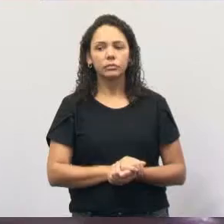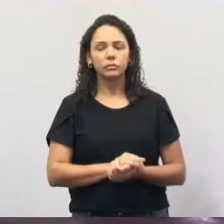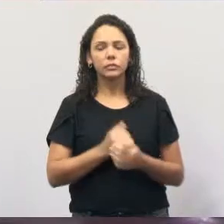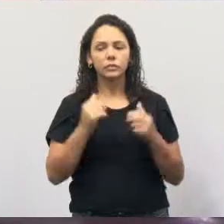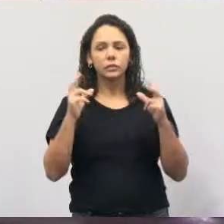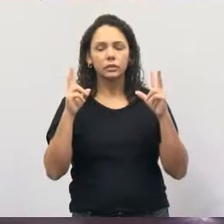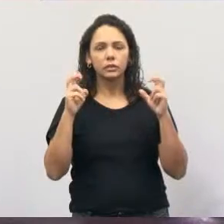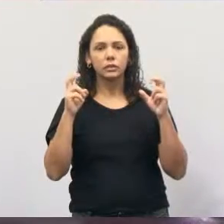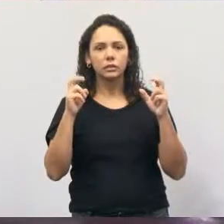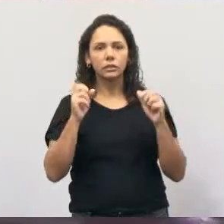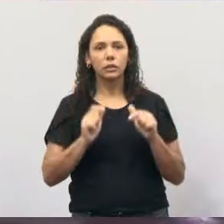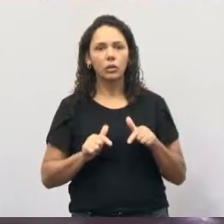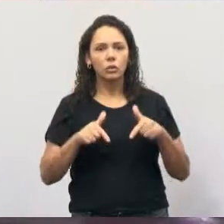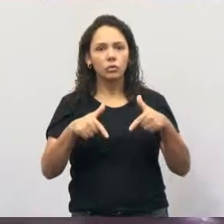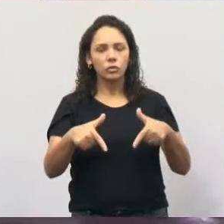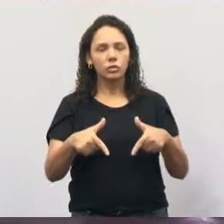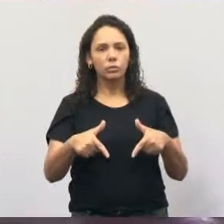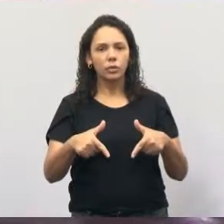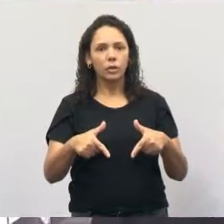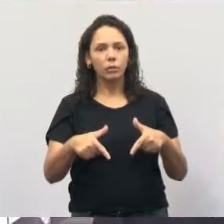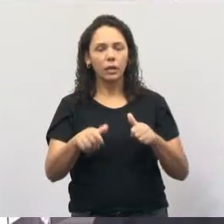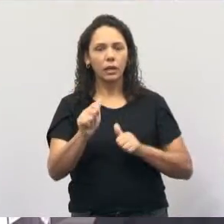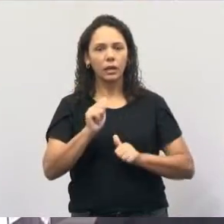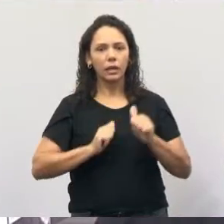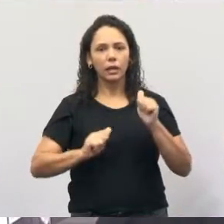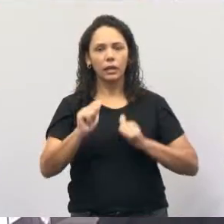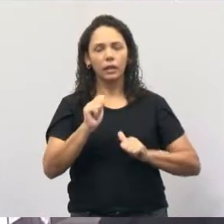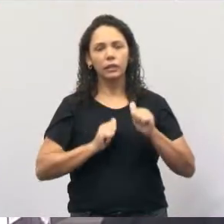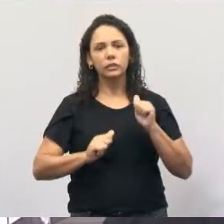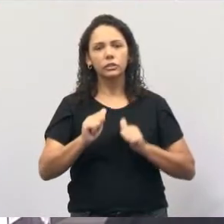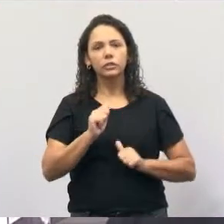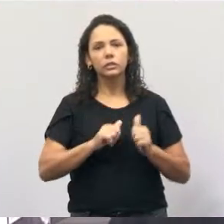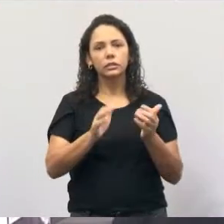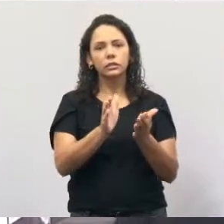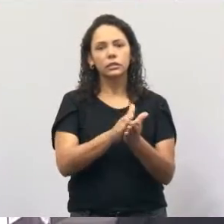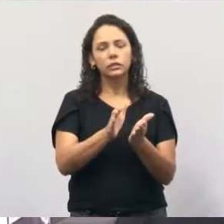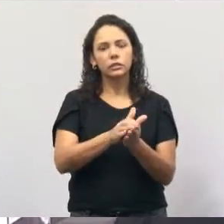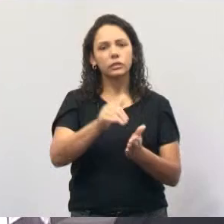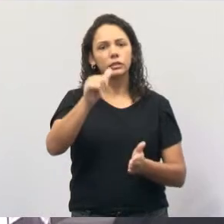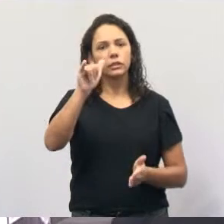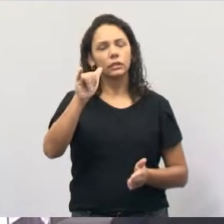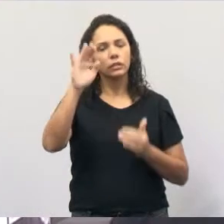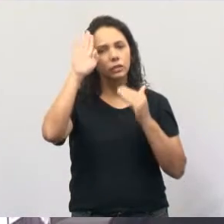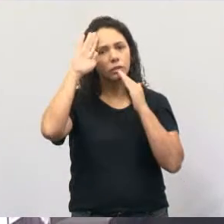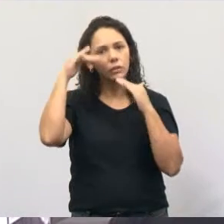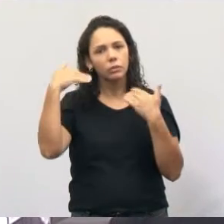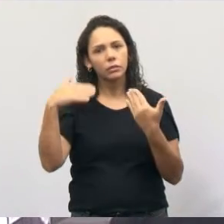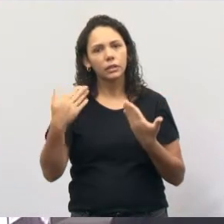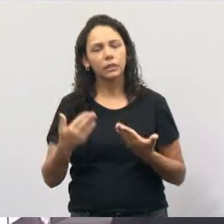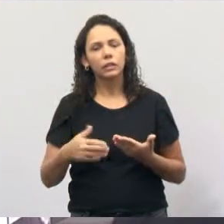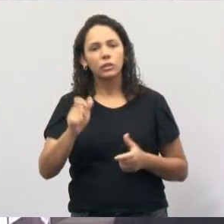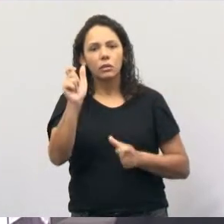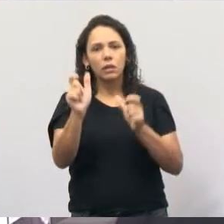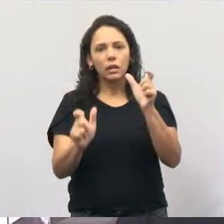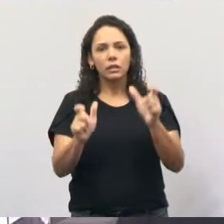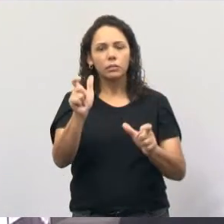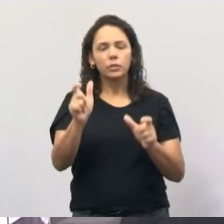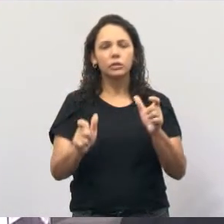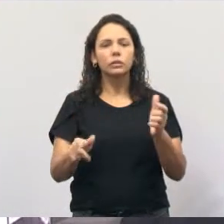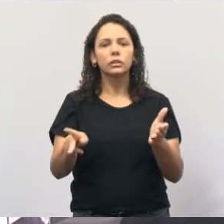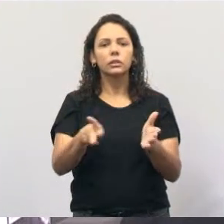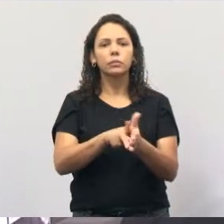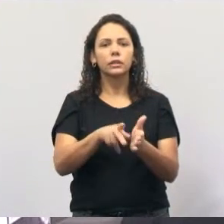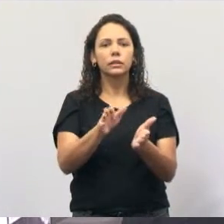institui o diploma Artista Destaque de Jacareí e solenidade em homenagem aos artistas